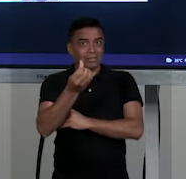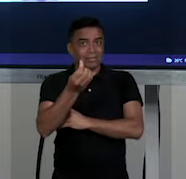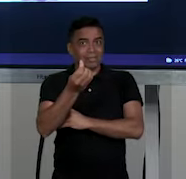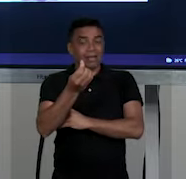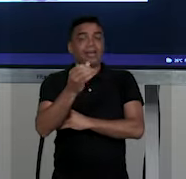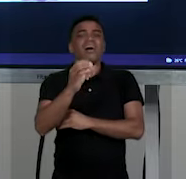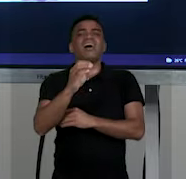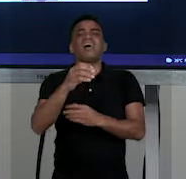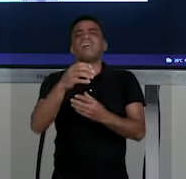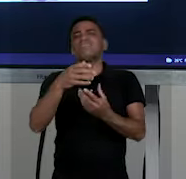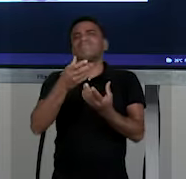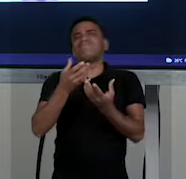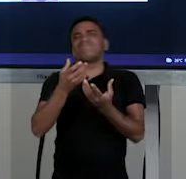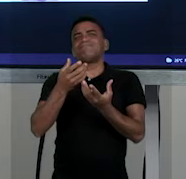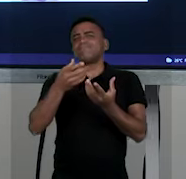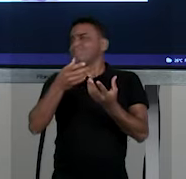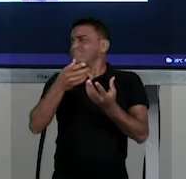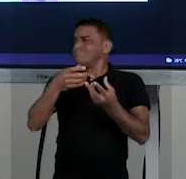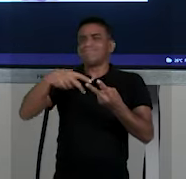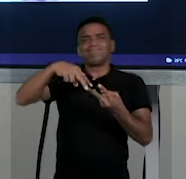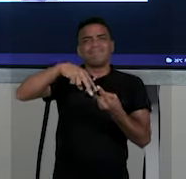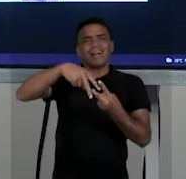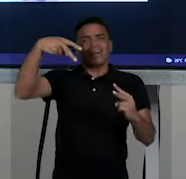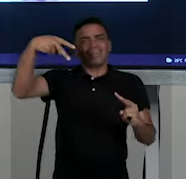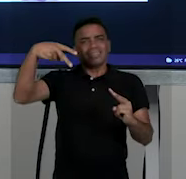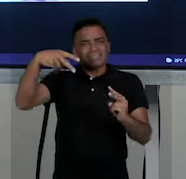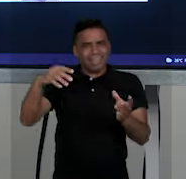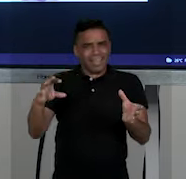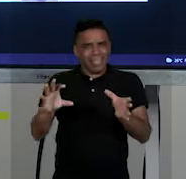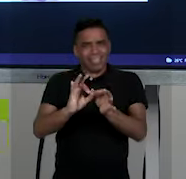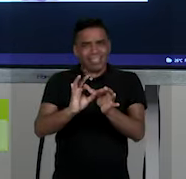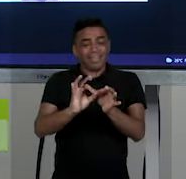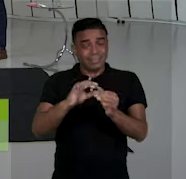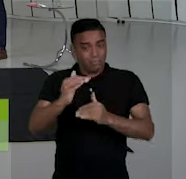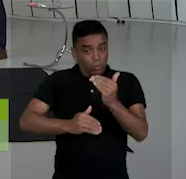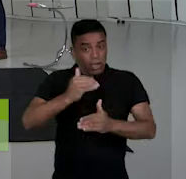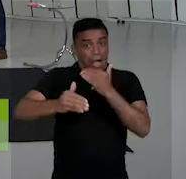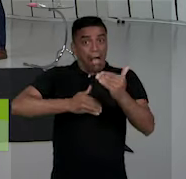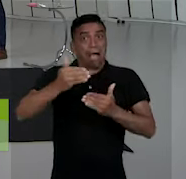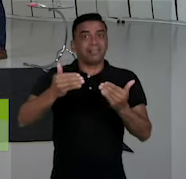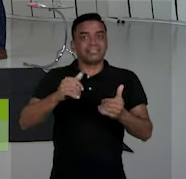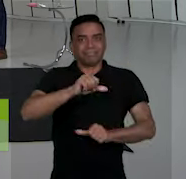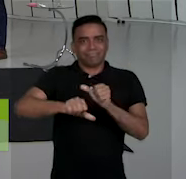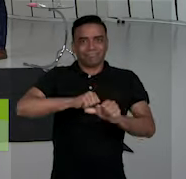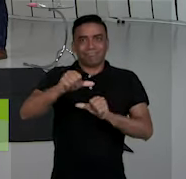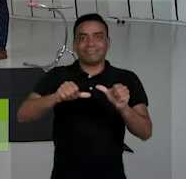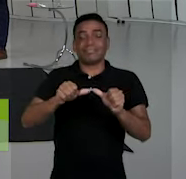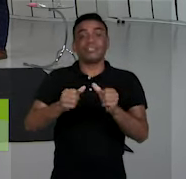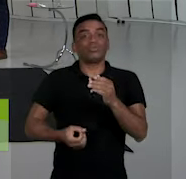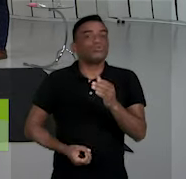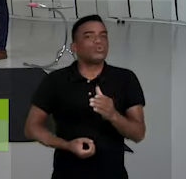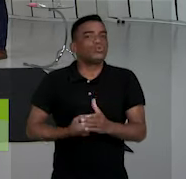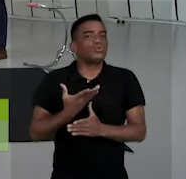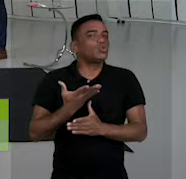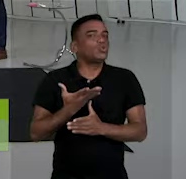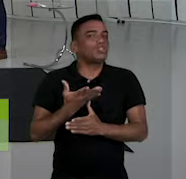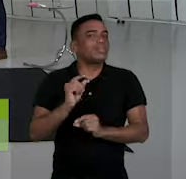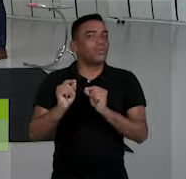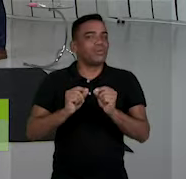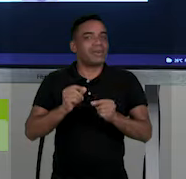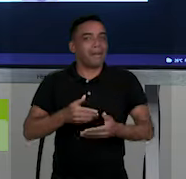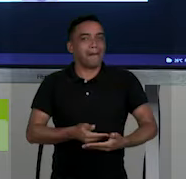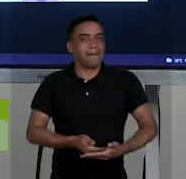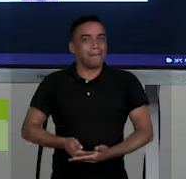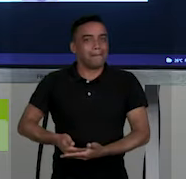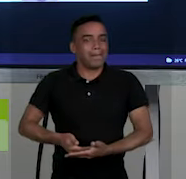mesmo vindo de uma única célula, as células vão sofrendo constantes transformações, né, Flávio? Que Sim. vai dar origem a esse ser enorme